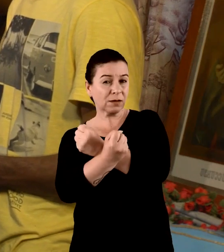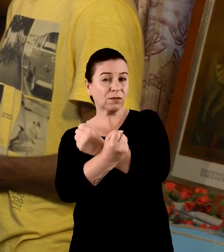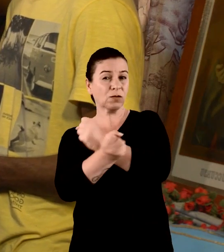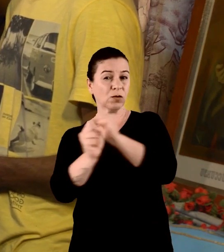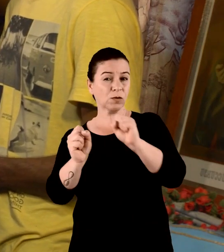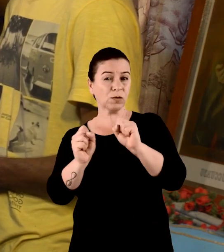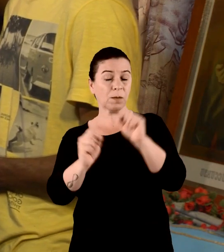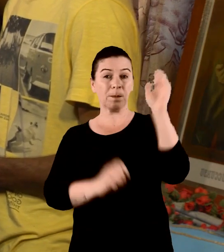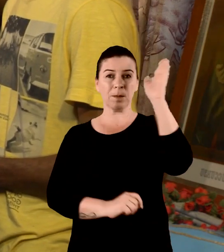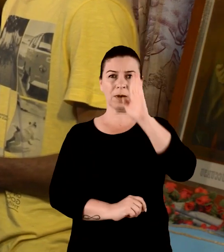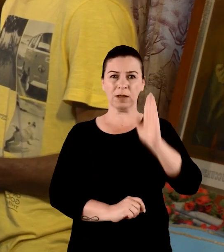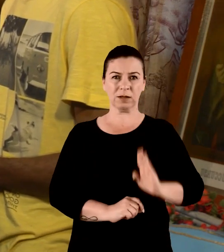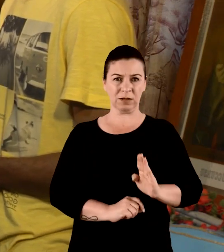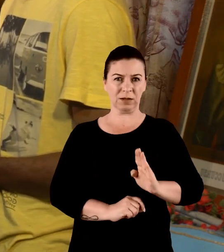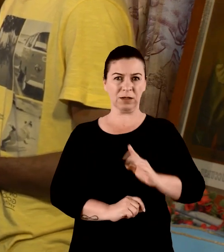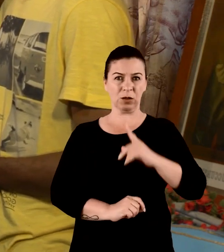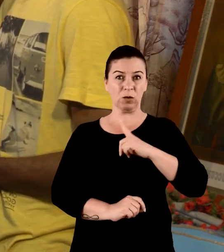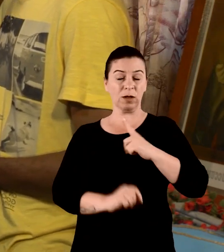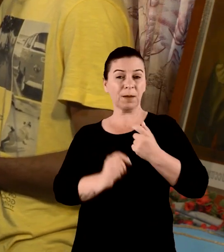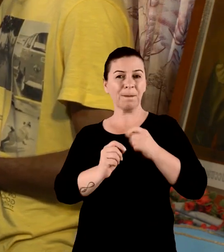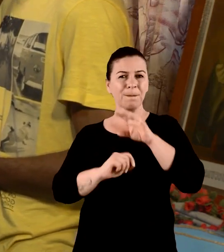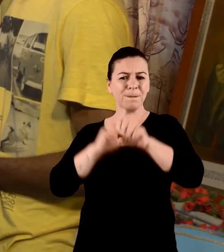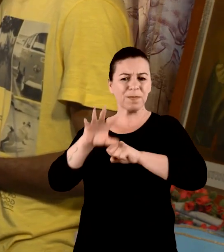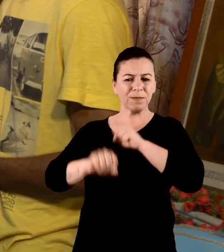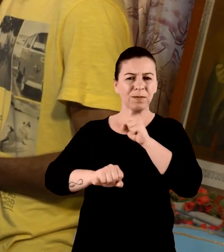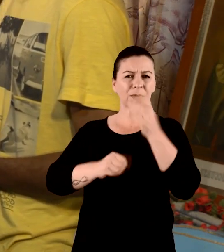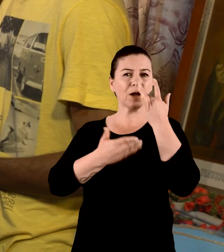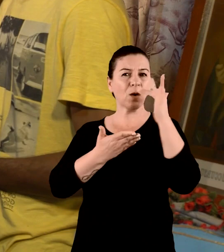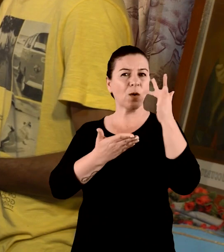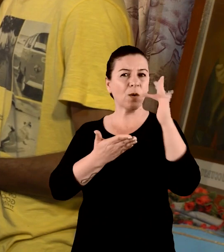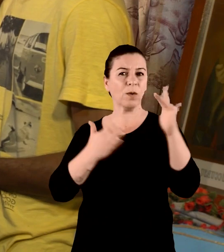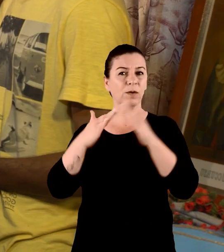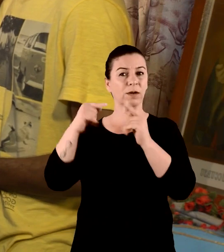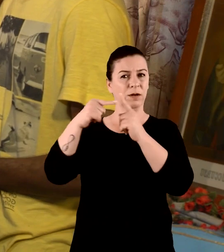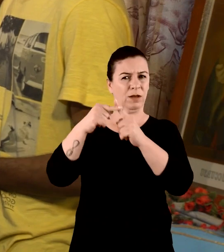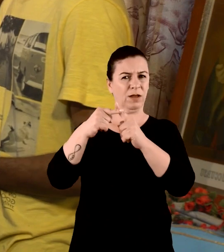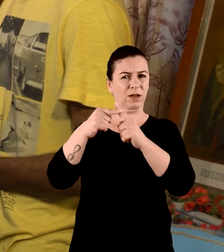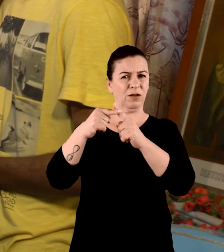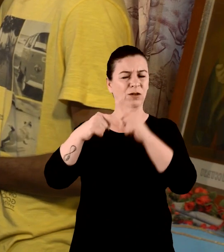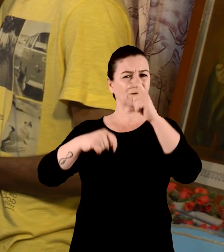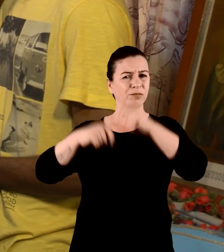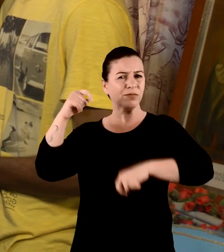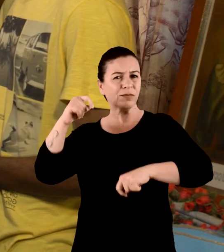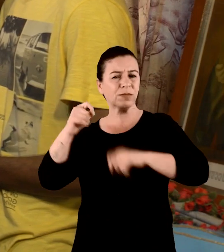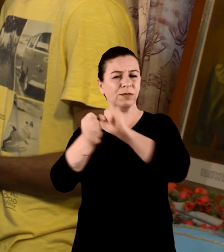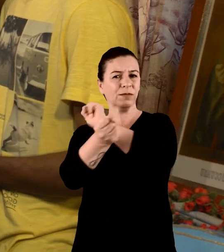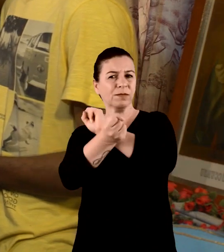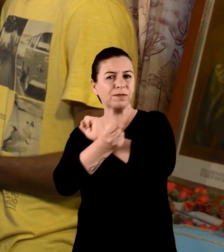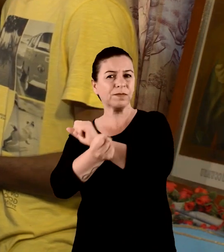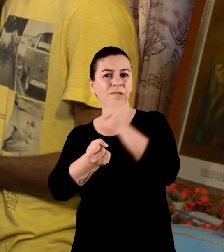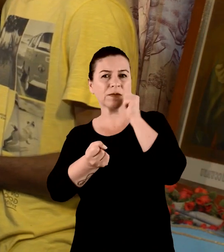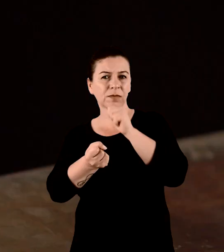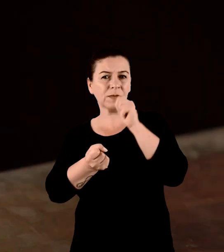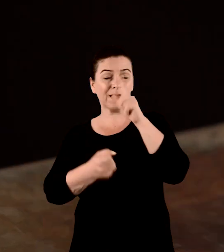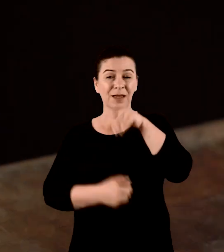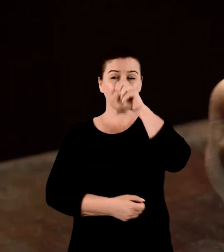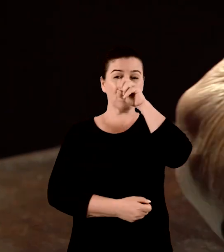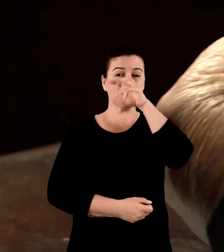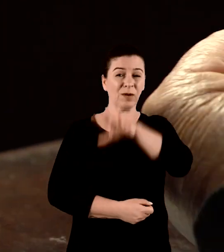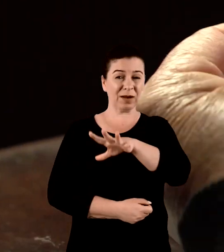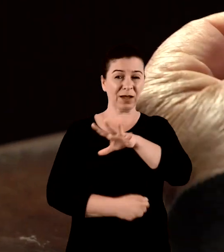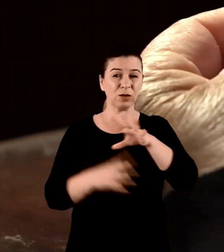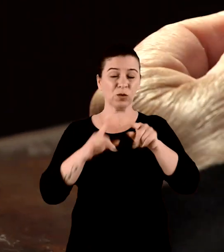Brasil que os feitores pagavam o ouro das igrejas e estupravam suas escravas. E